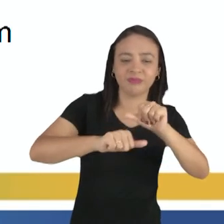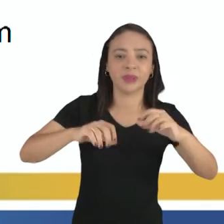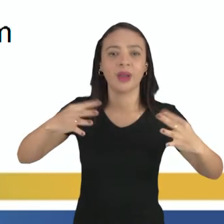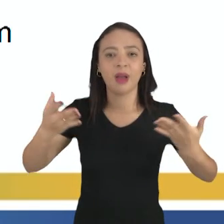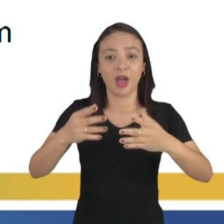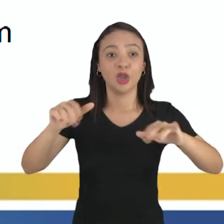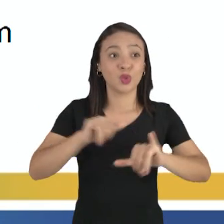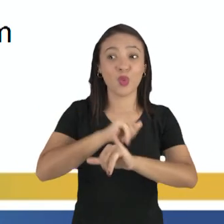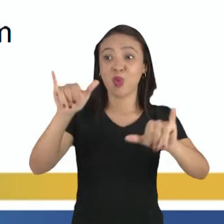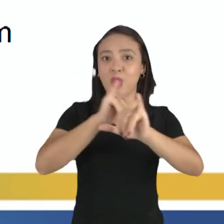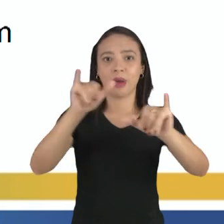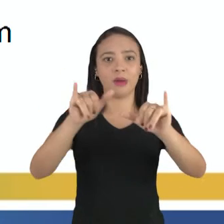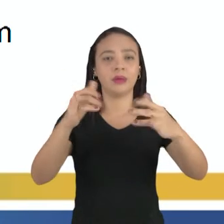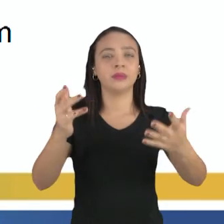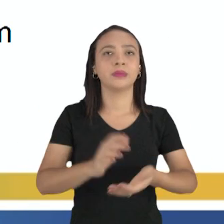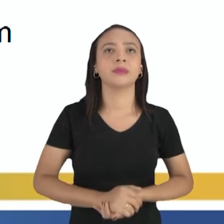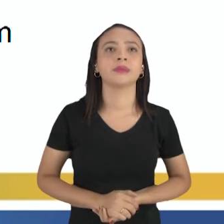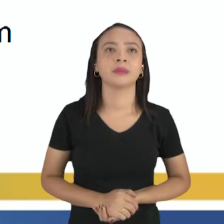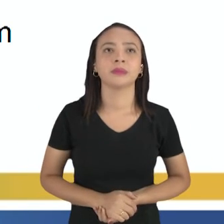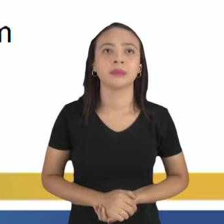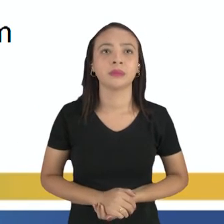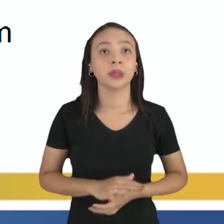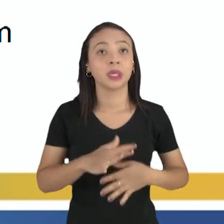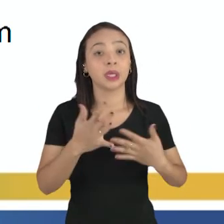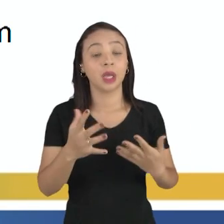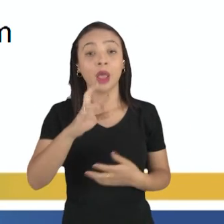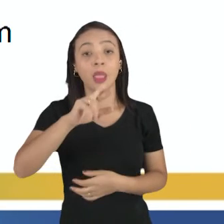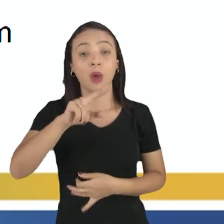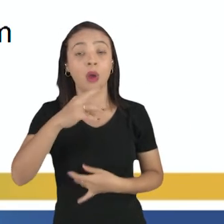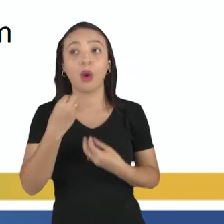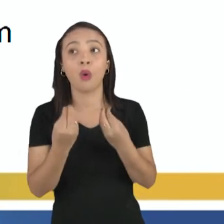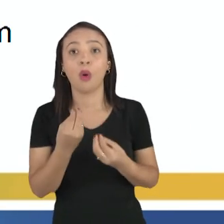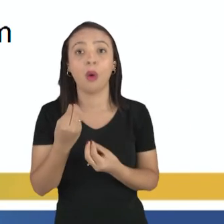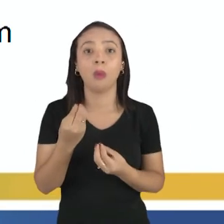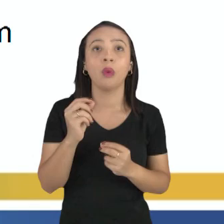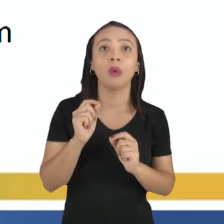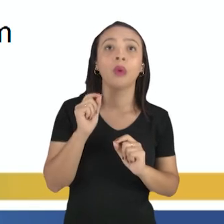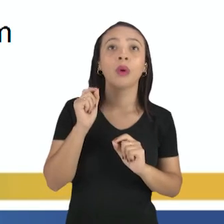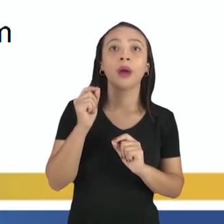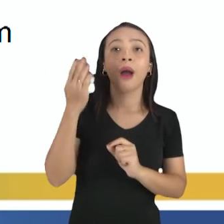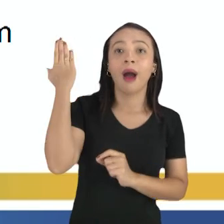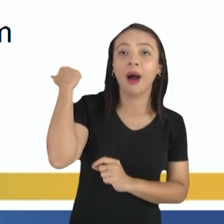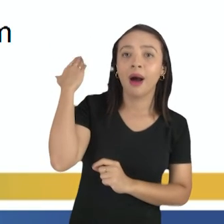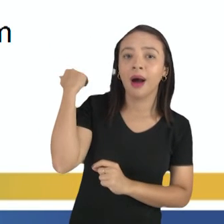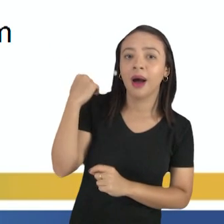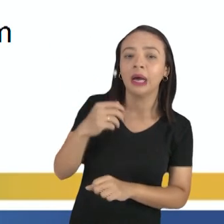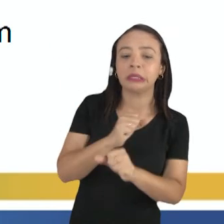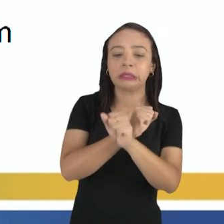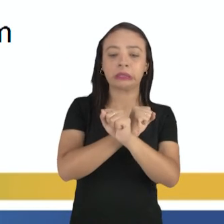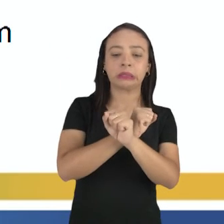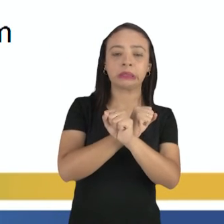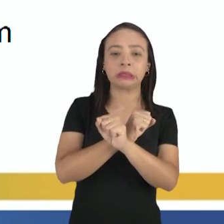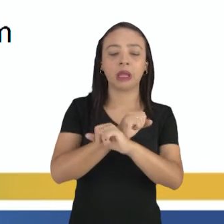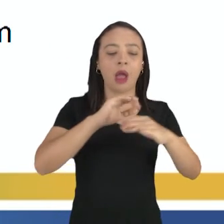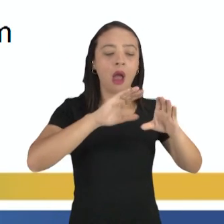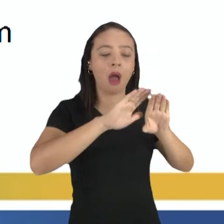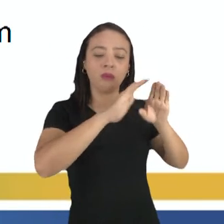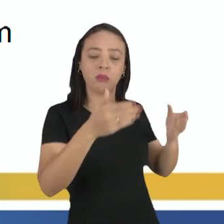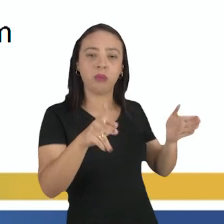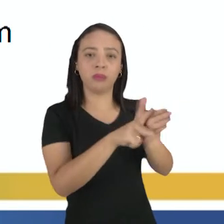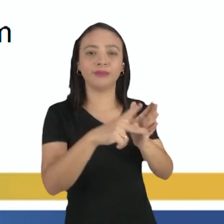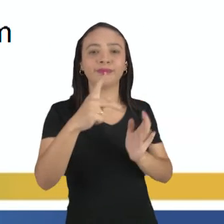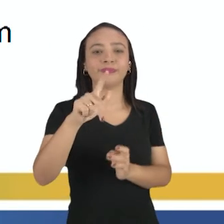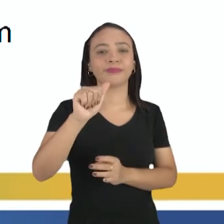de entretenimento. Não mais como aqueles acorrentados na caverna de Platão. Somos livres para